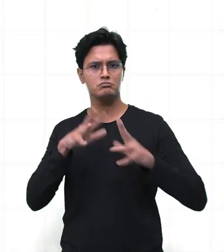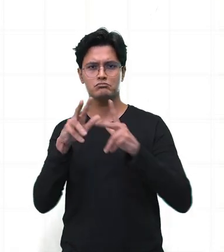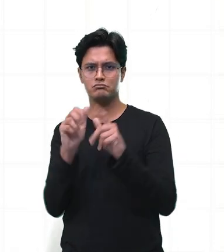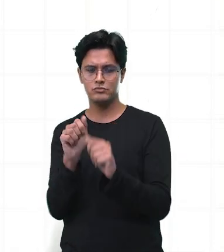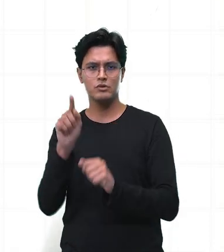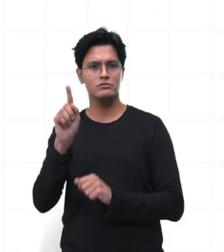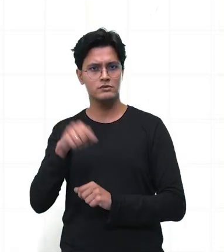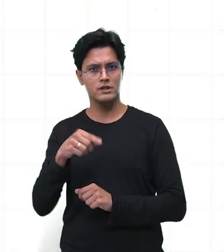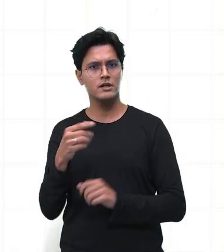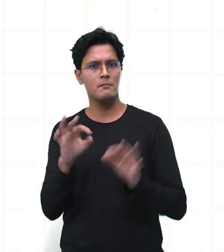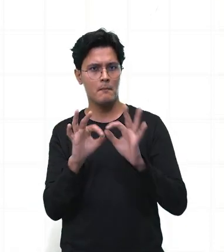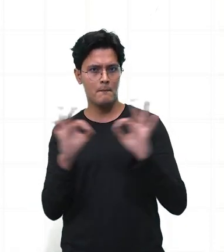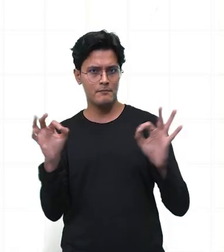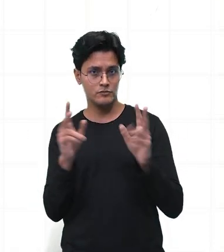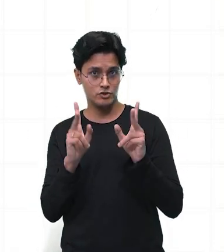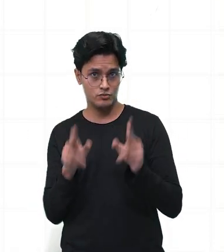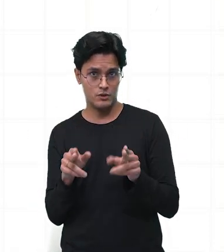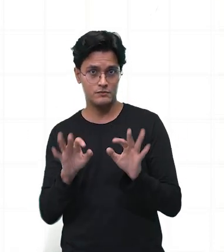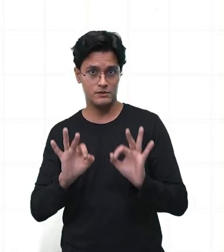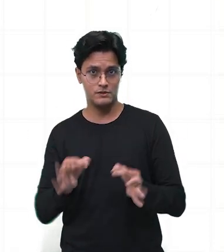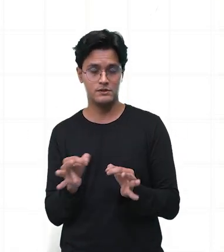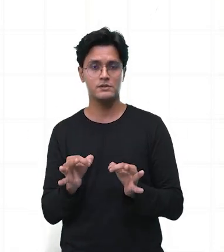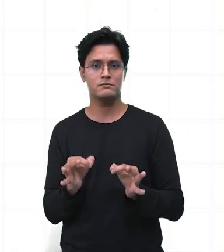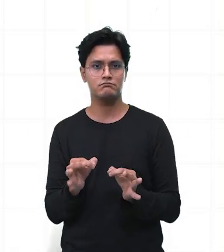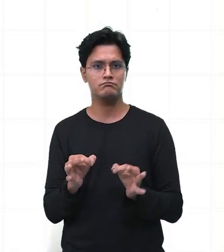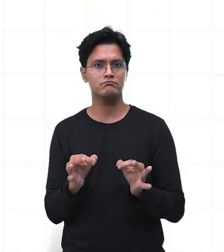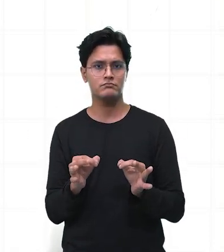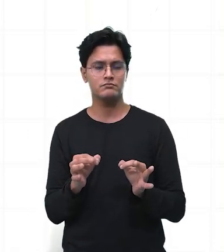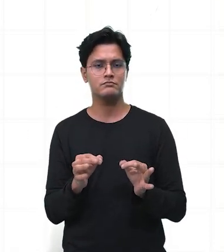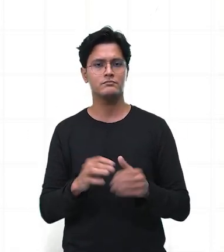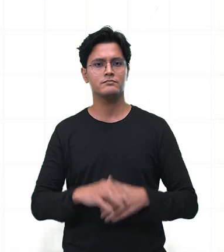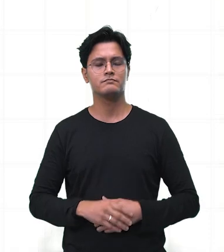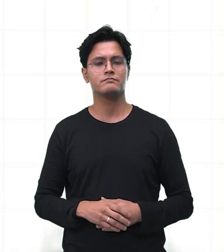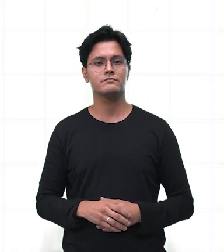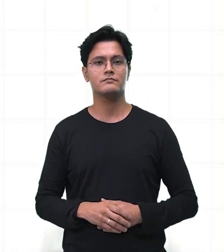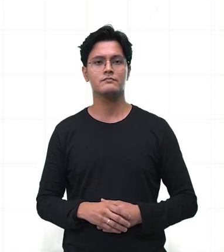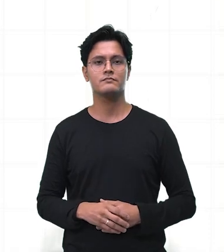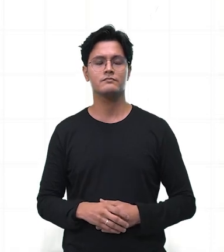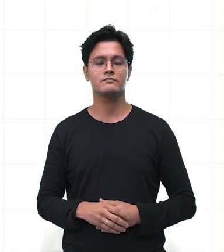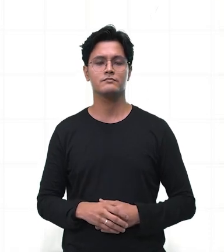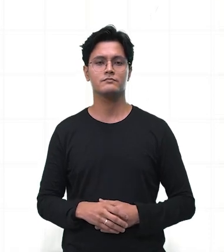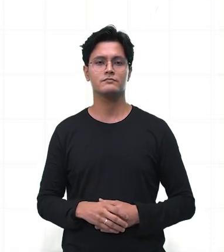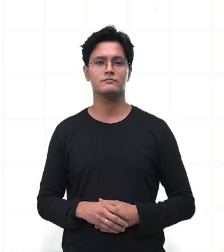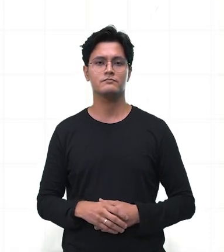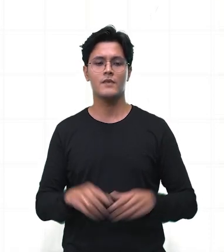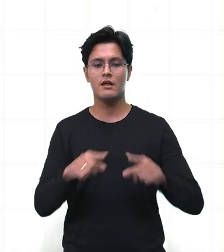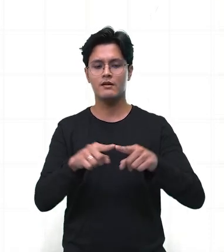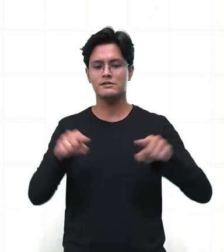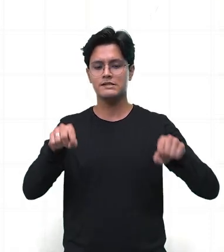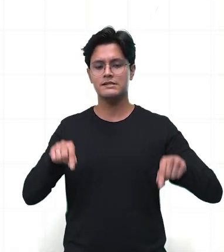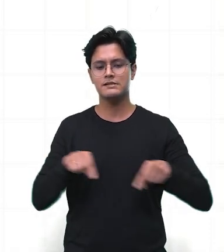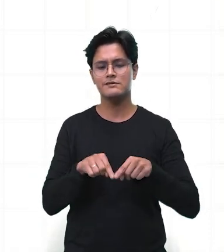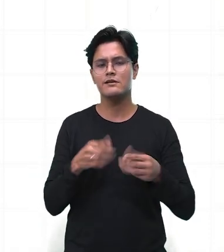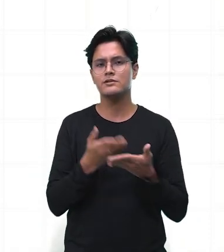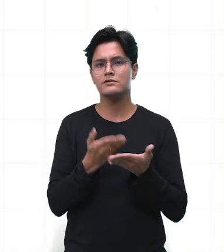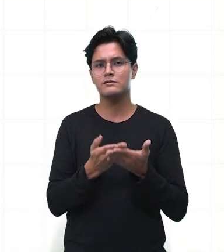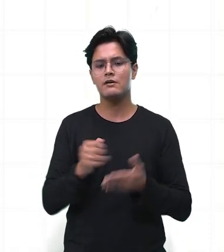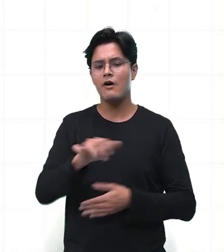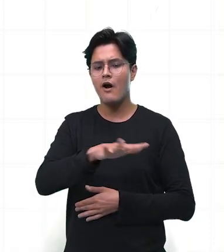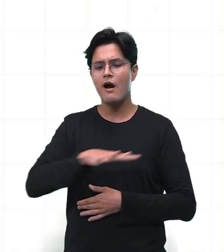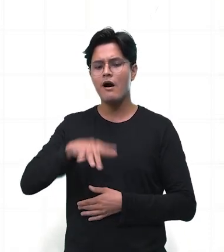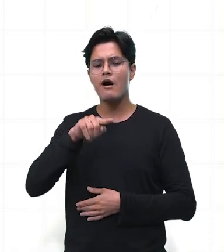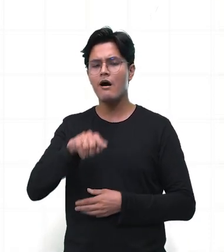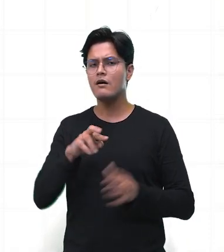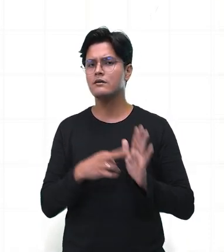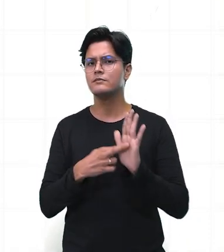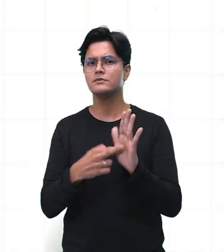Olha só, como você representaria a área dessa sala